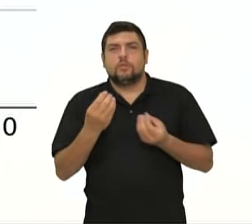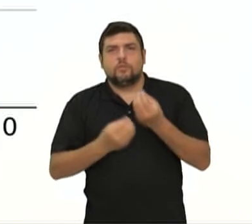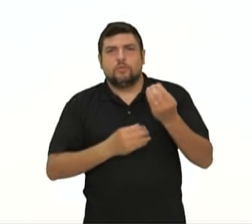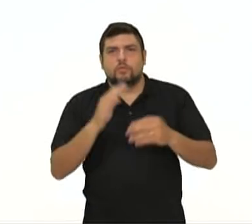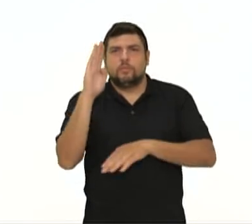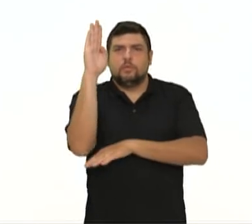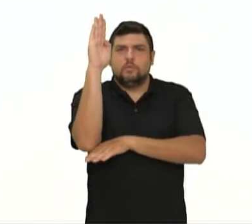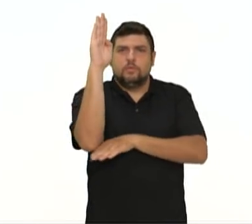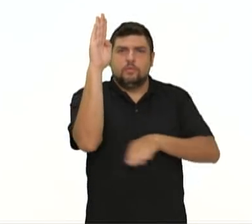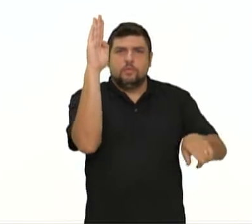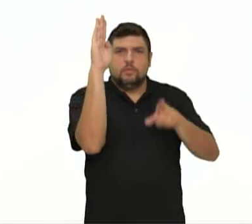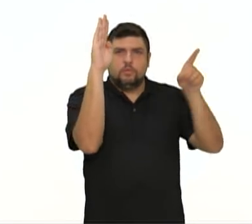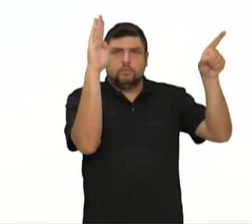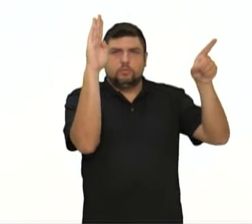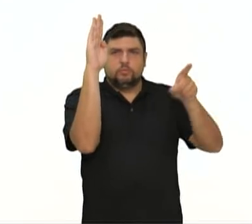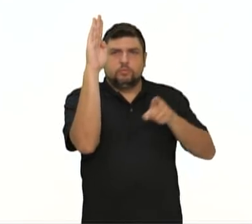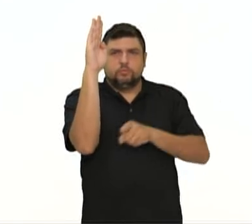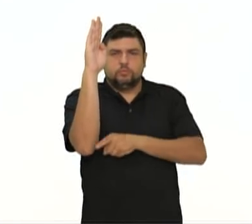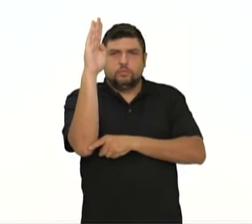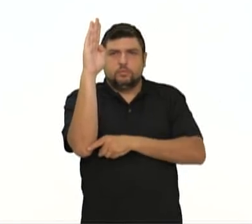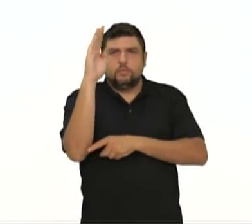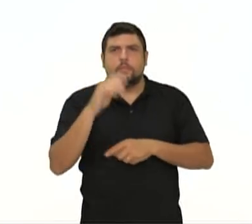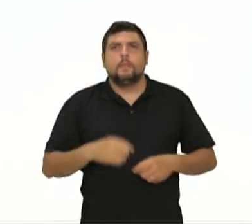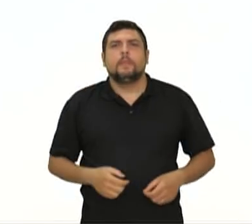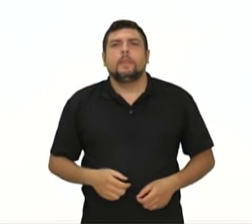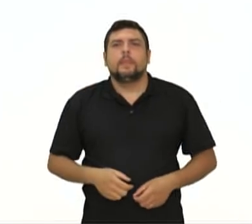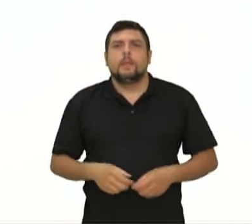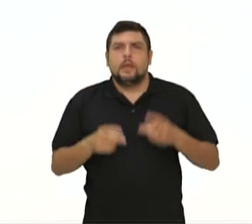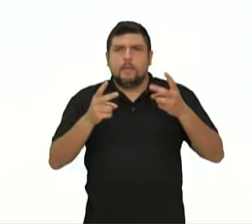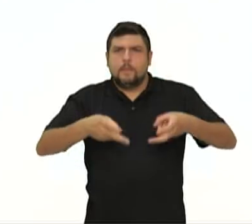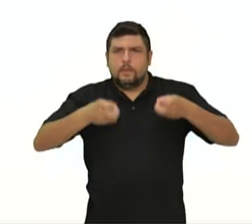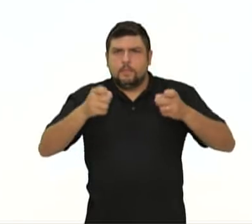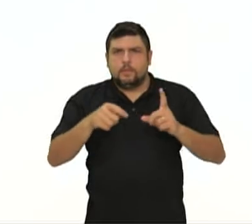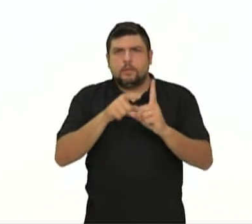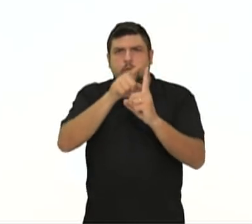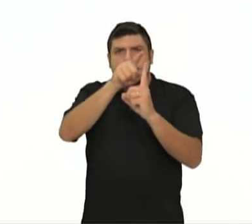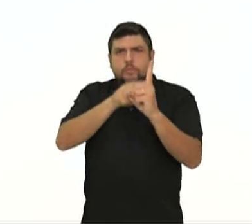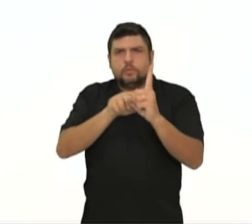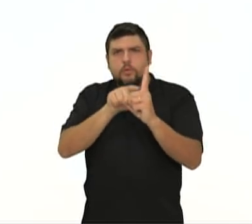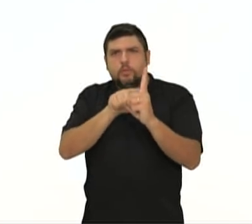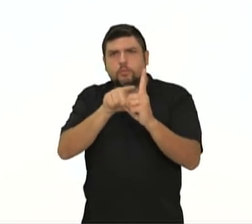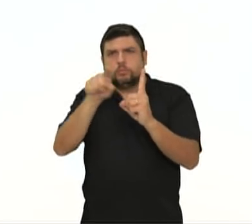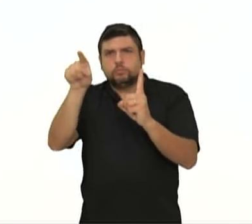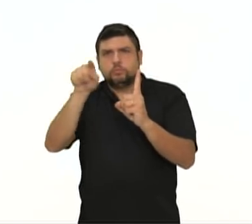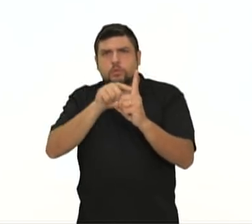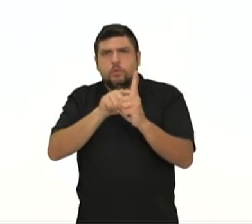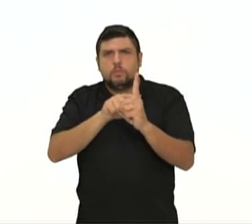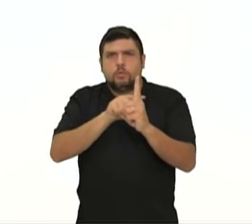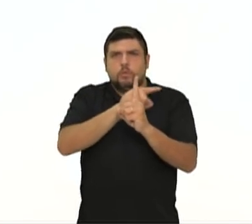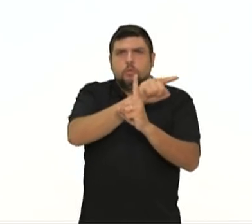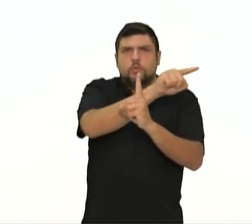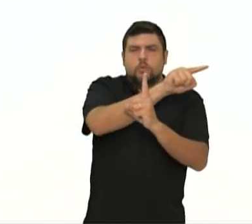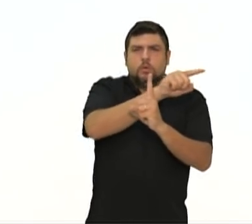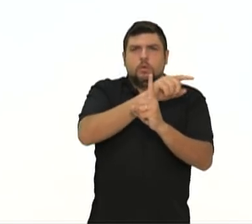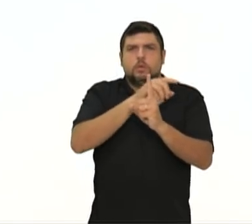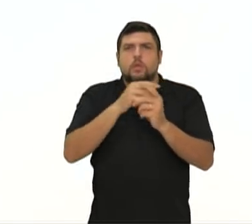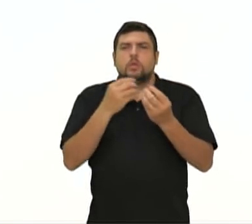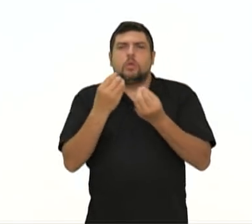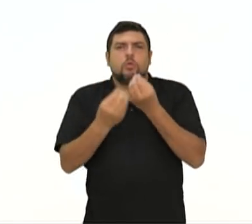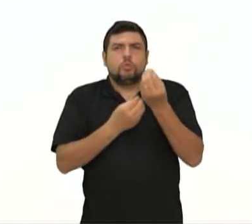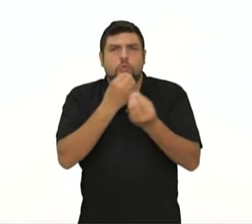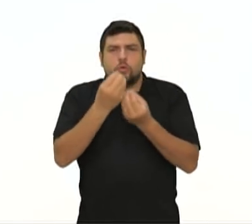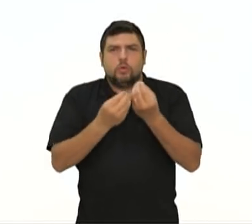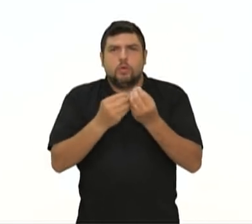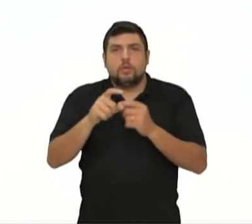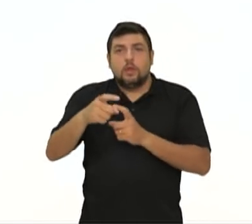não é? Então percebam o seguinte, aqui eu coloquei para vocês tanto o módulo de x, né? A função modular